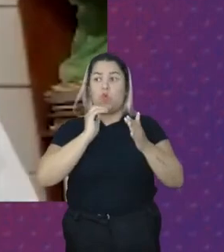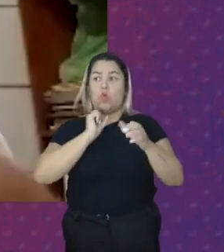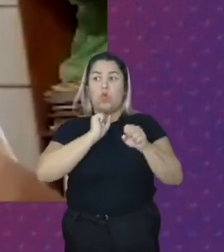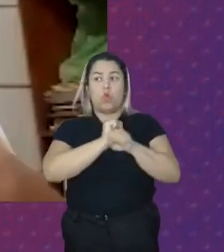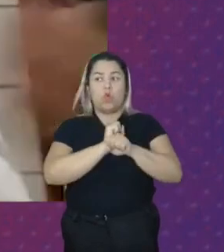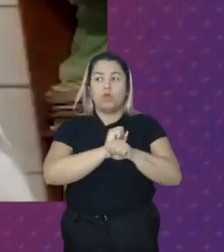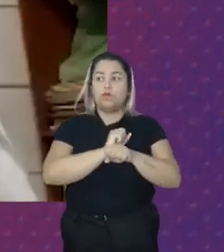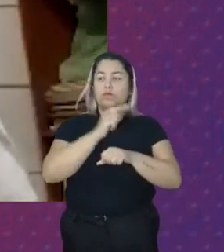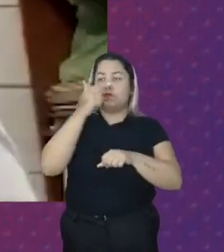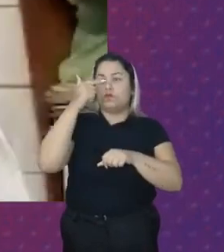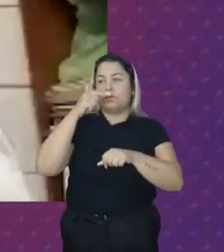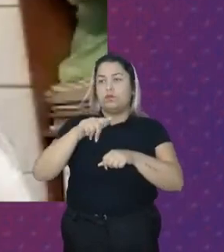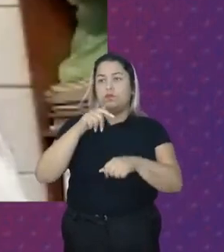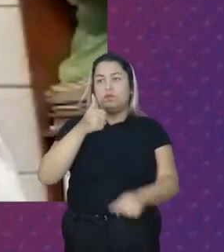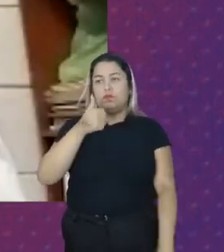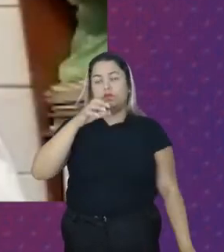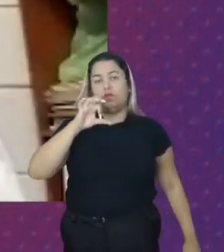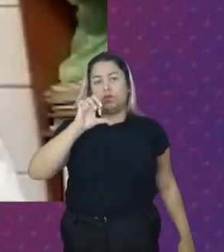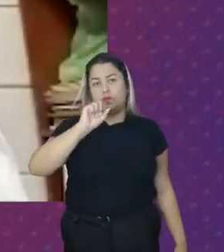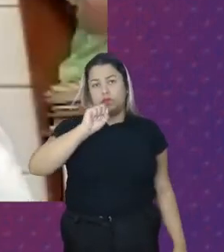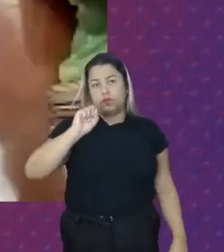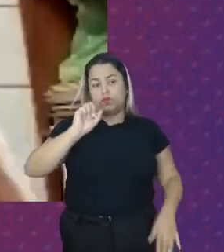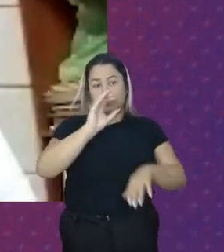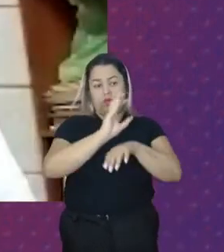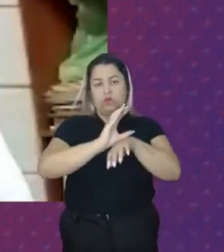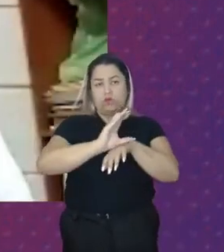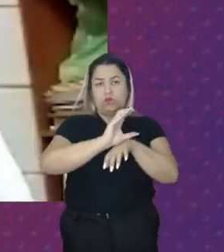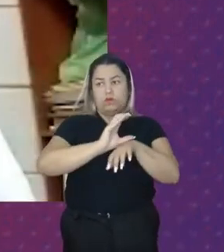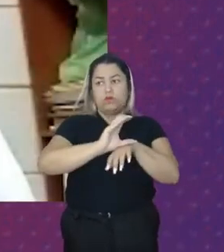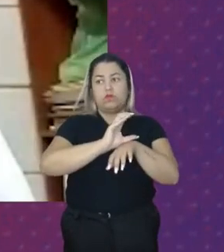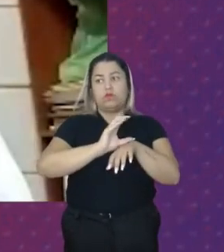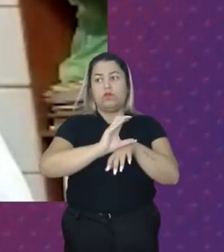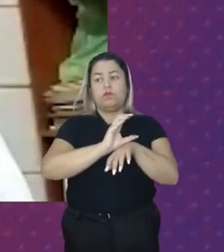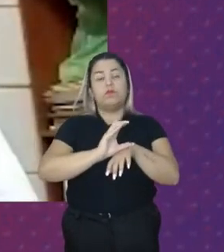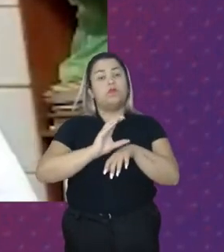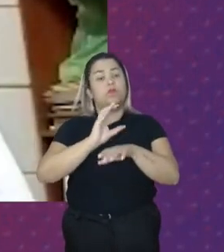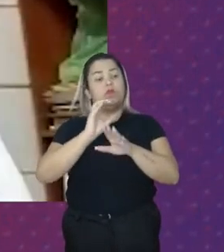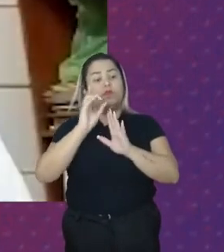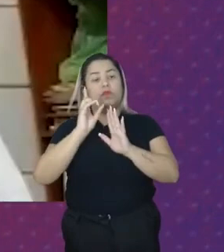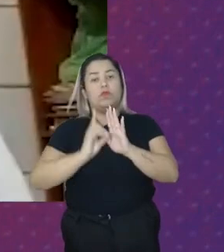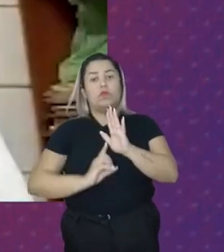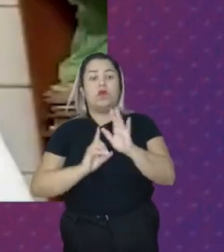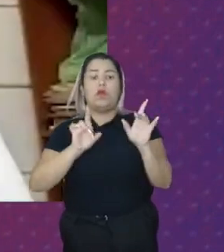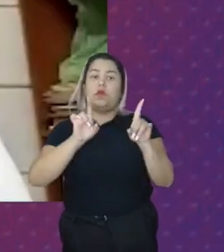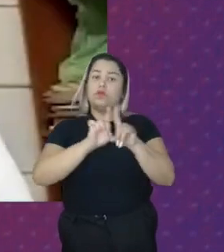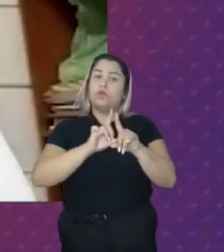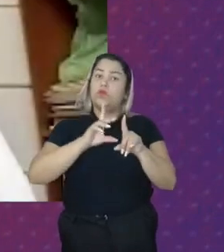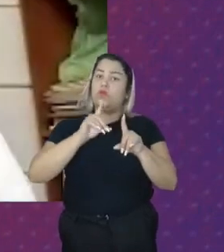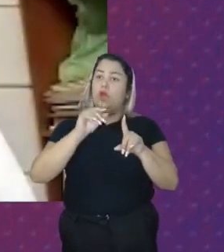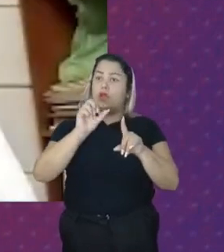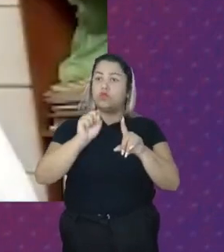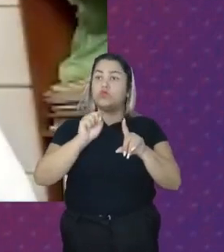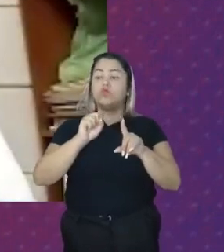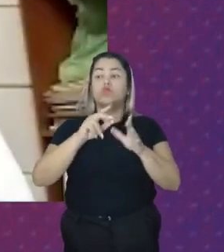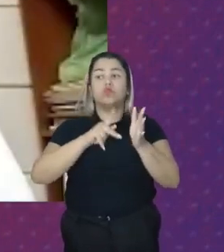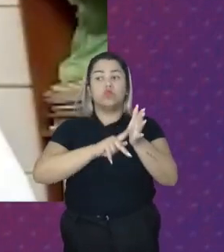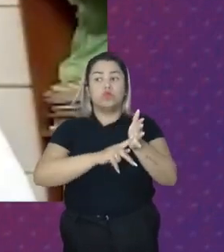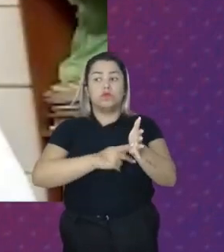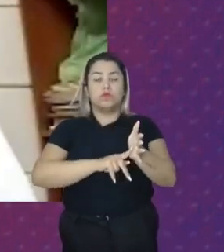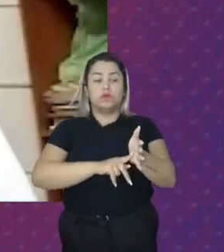Conquistamos Em 1988 Na constituição Conquistamos o direito De nos organizarmos Em sindicato